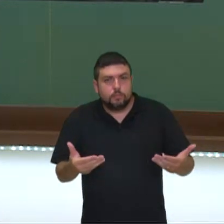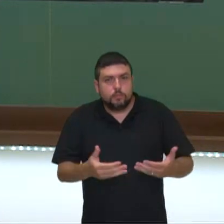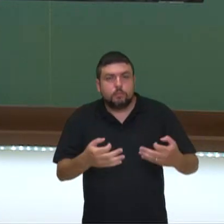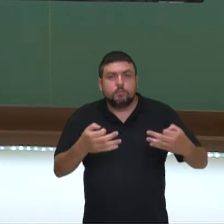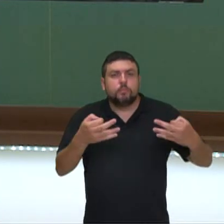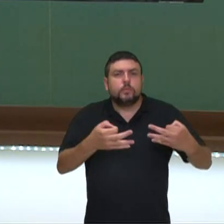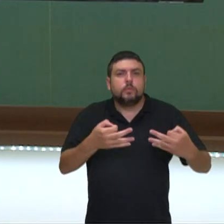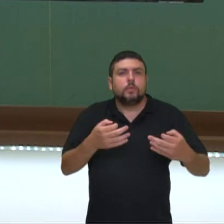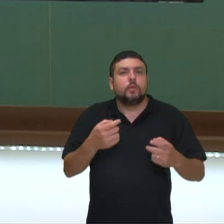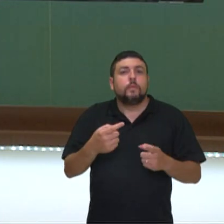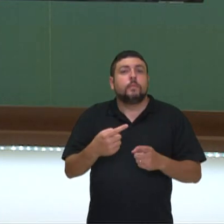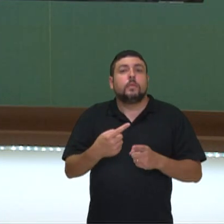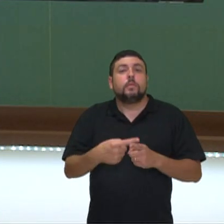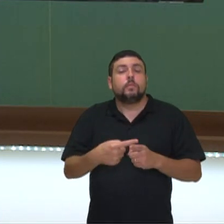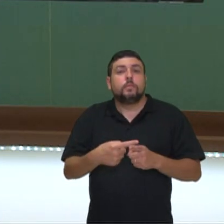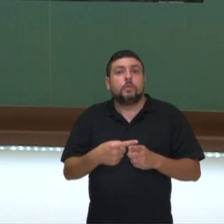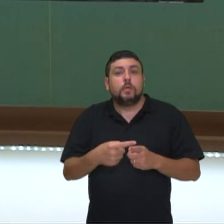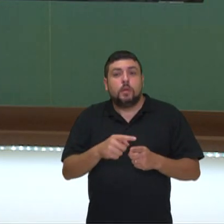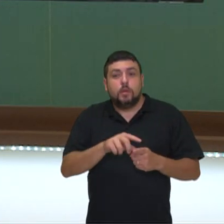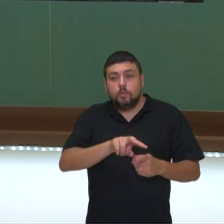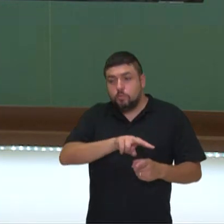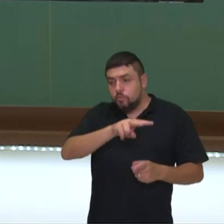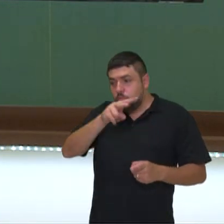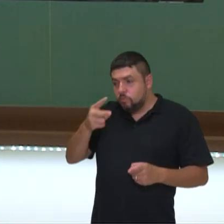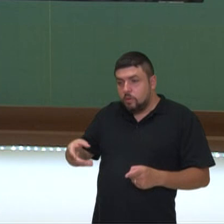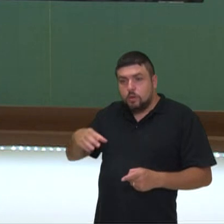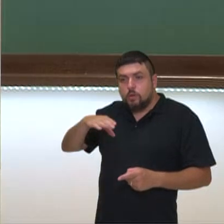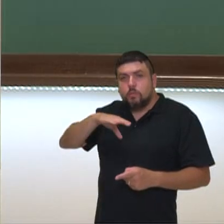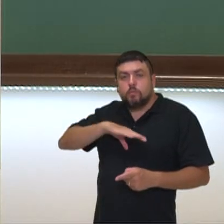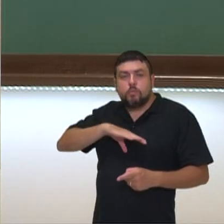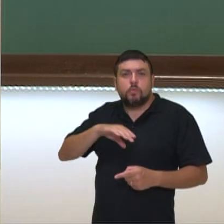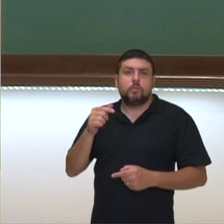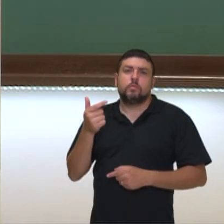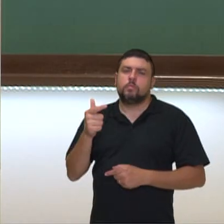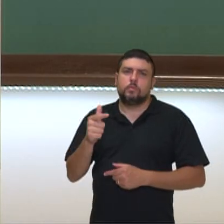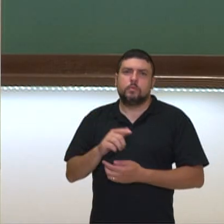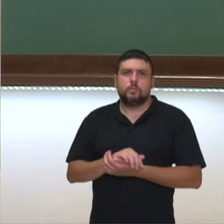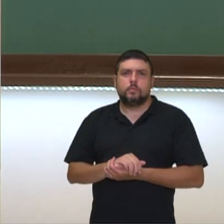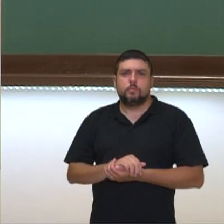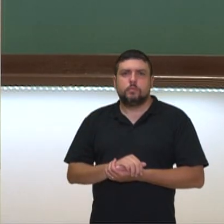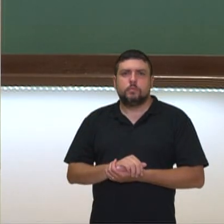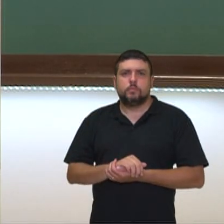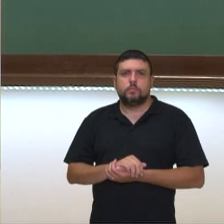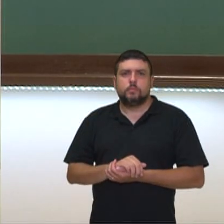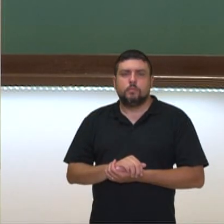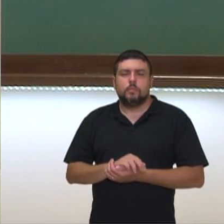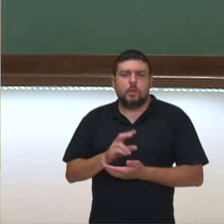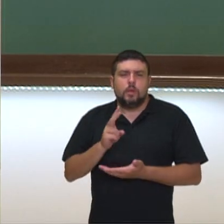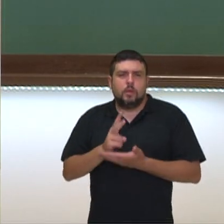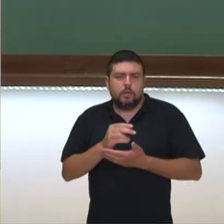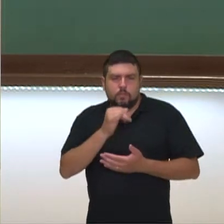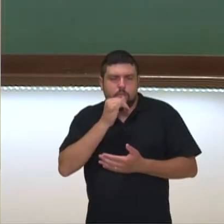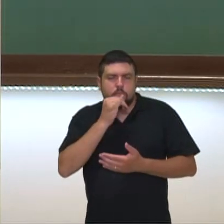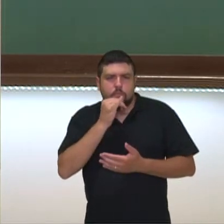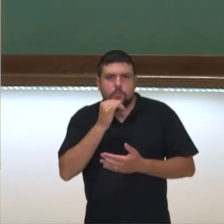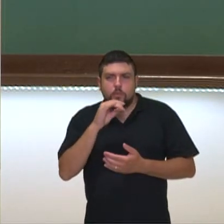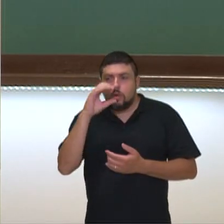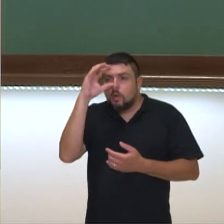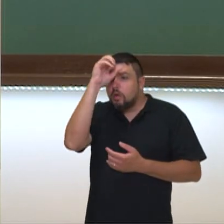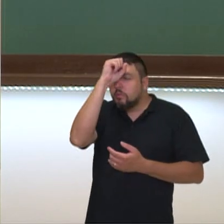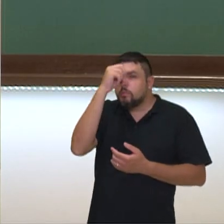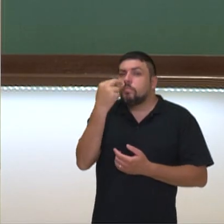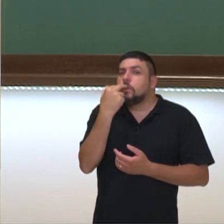tem algo como isso no português. O que que acontece? Sempre quando você aprende uma língua nova, seja ela qual for, é